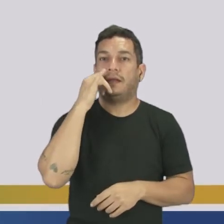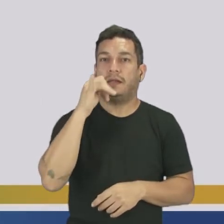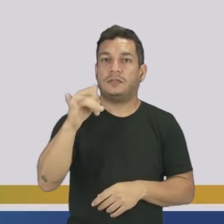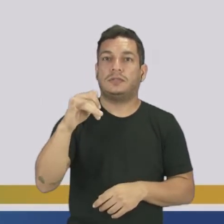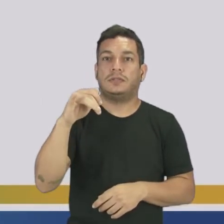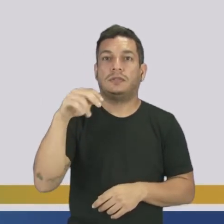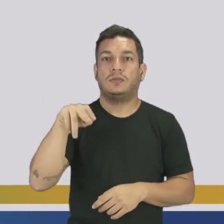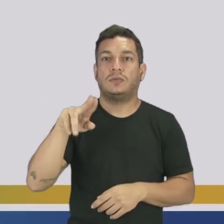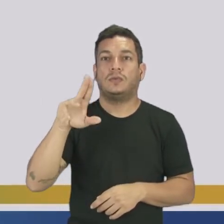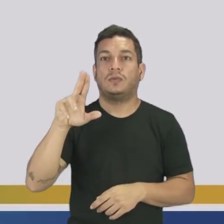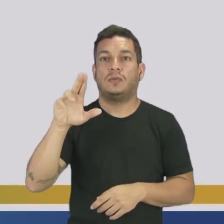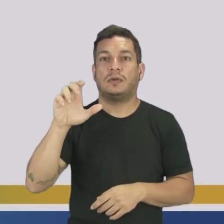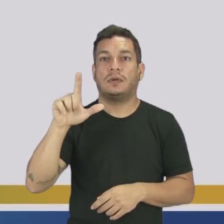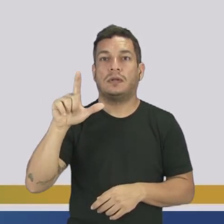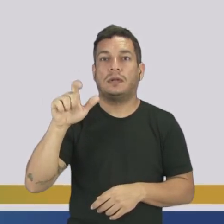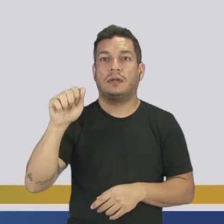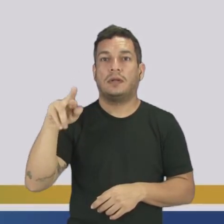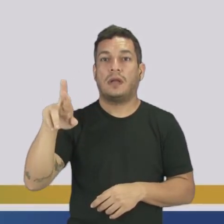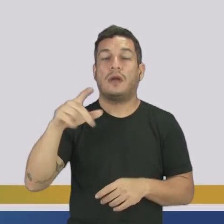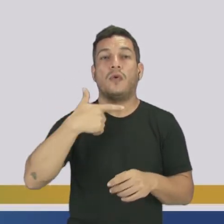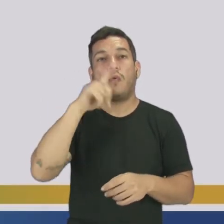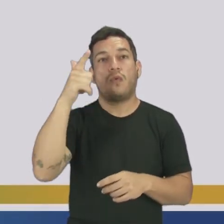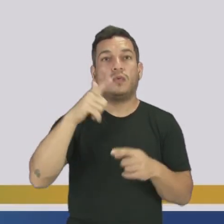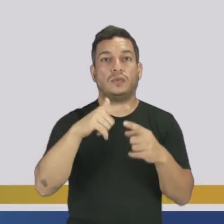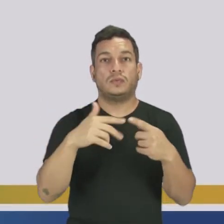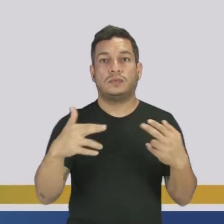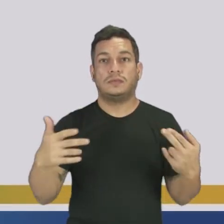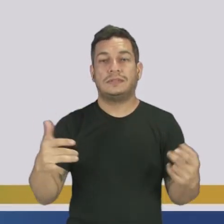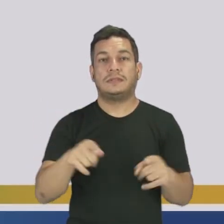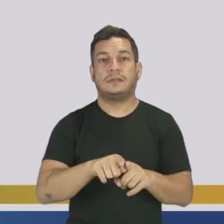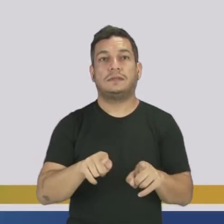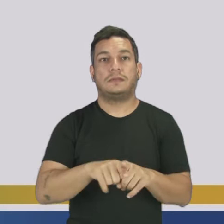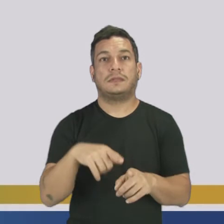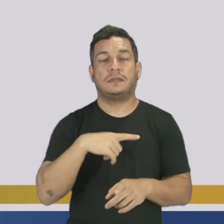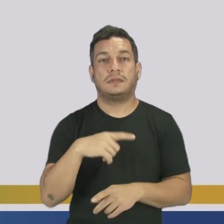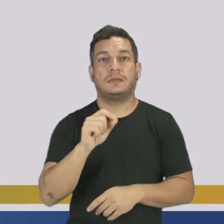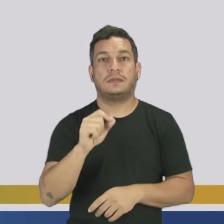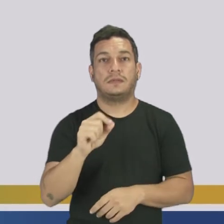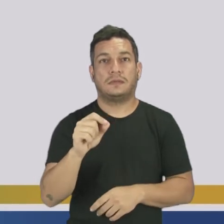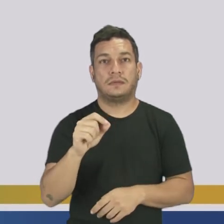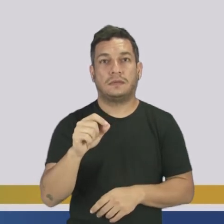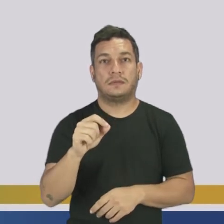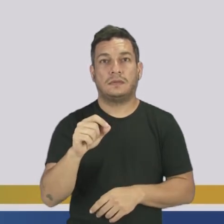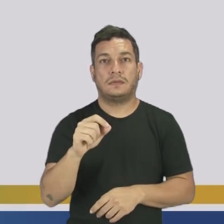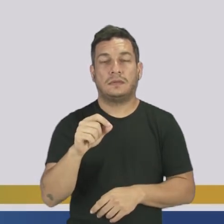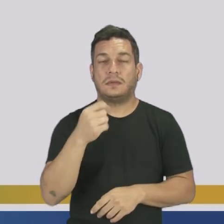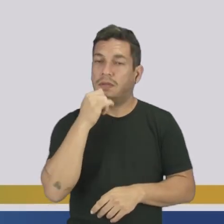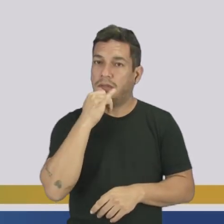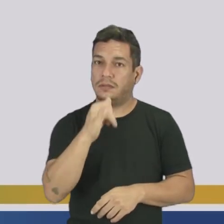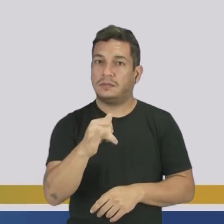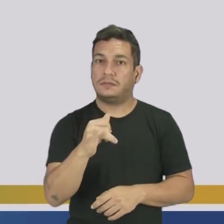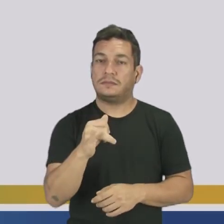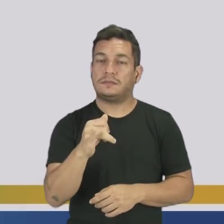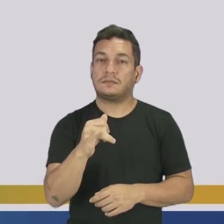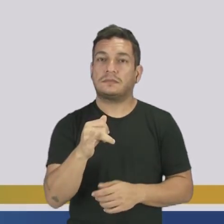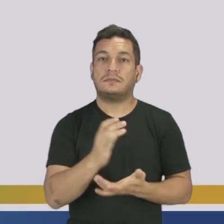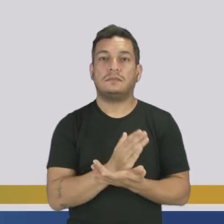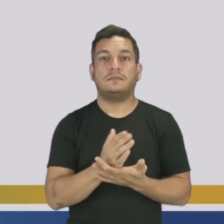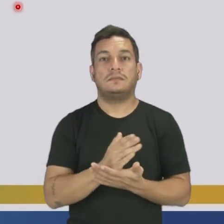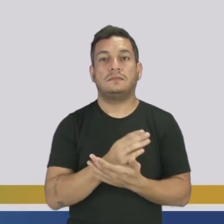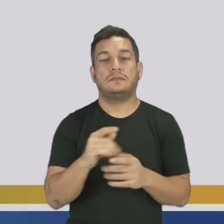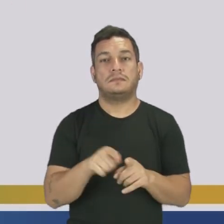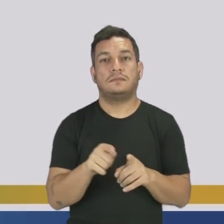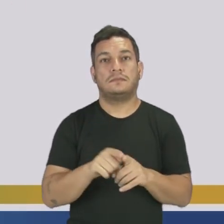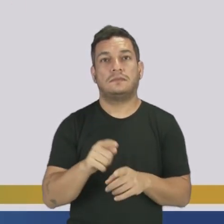pequeno, outros fósseis, e aí ali a gente tem a unidade elétrica e algumas